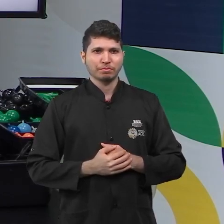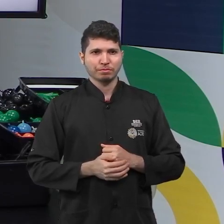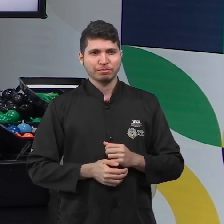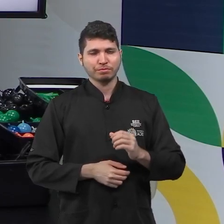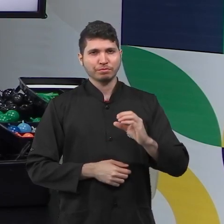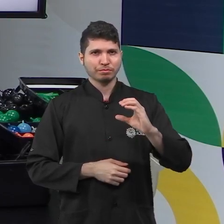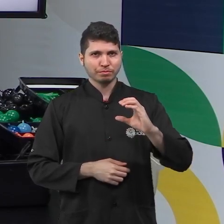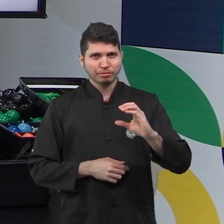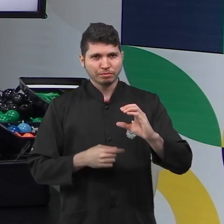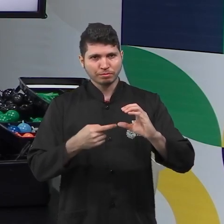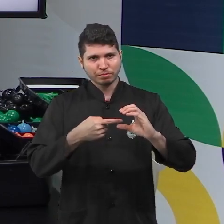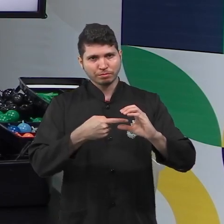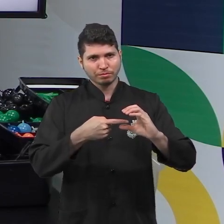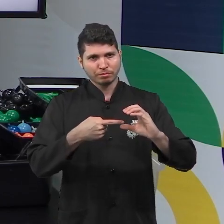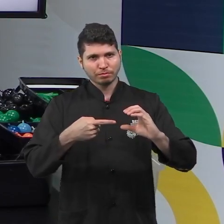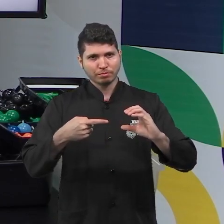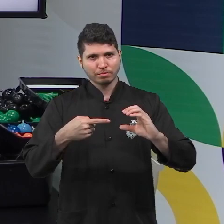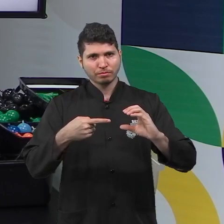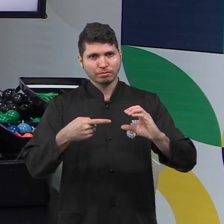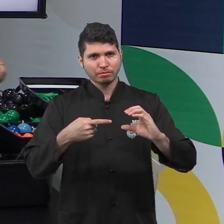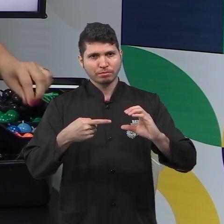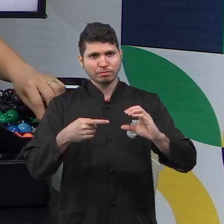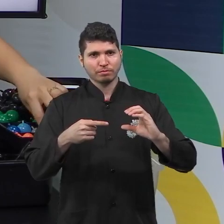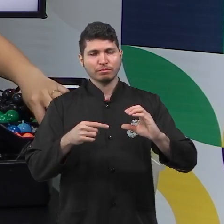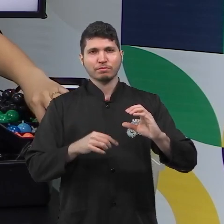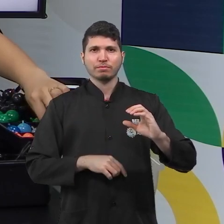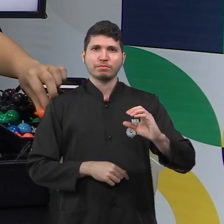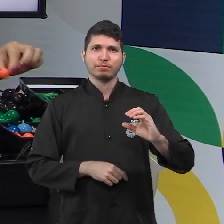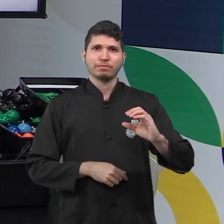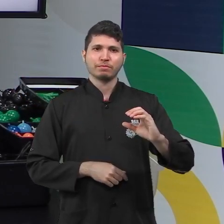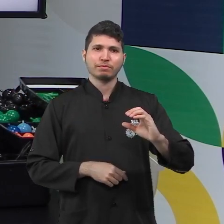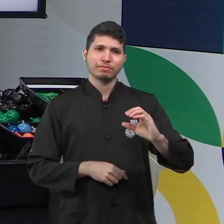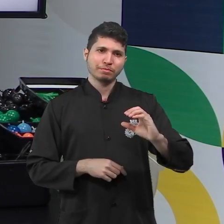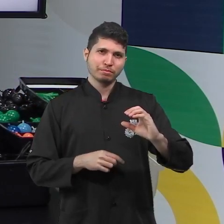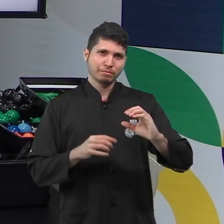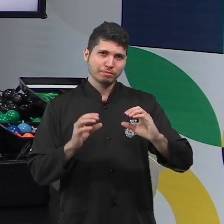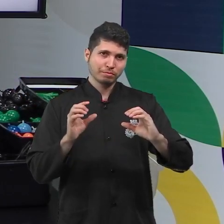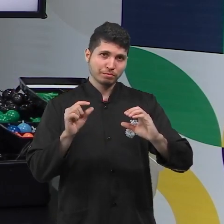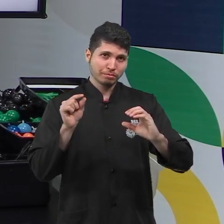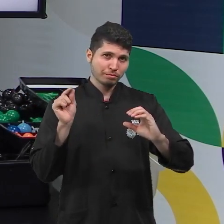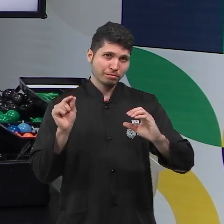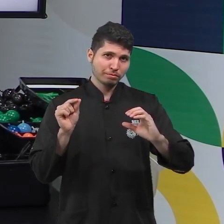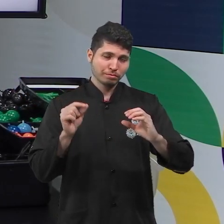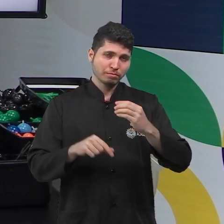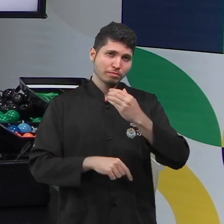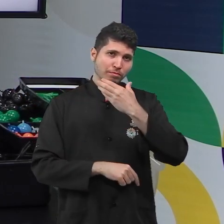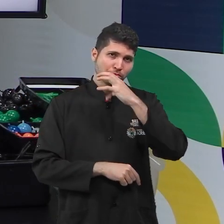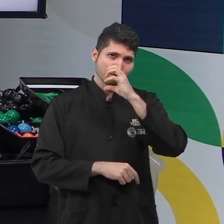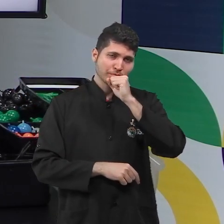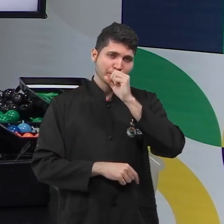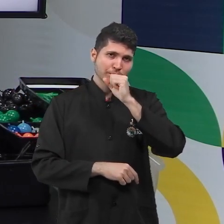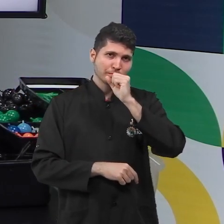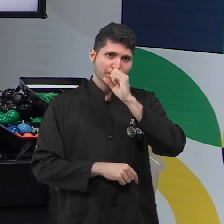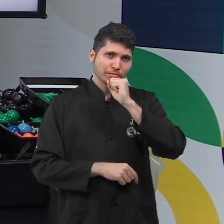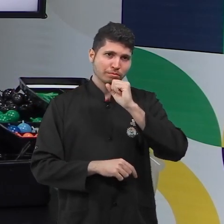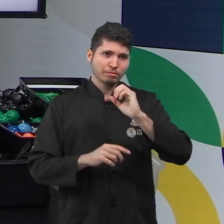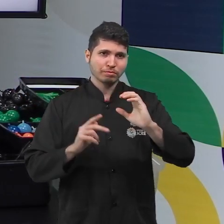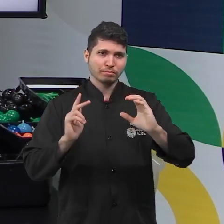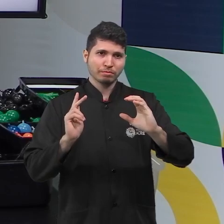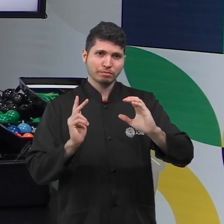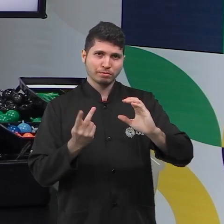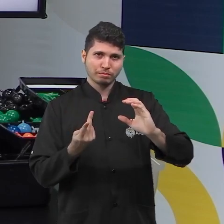Então, daqui é uma ligação simples, que vai se ligar com essa bolinha laranjada, que